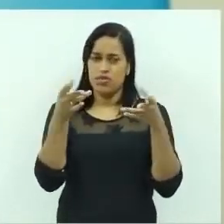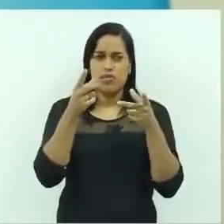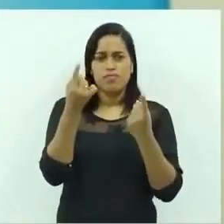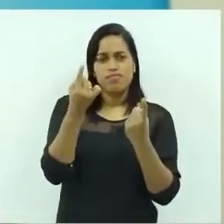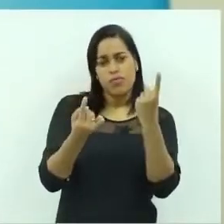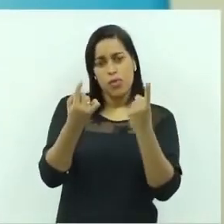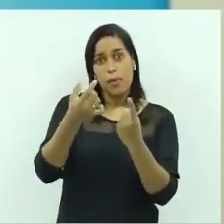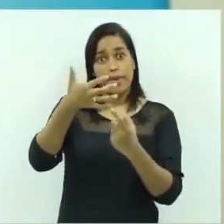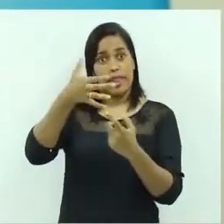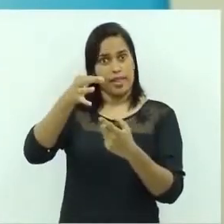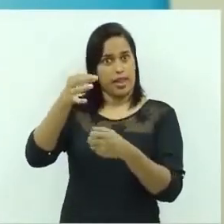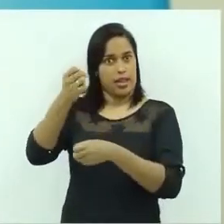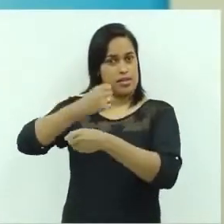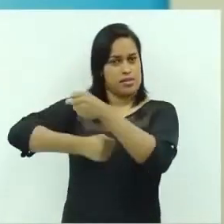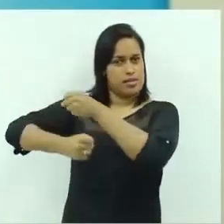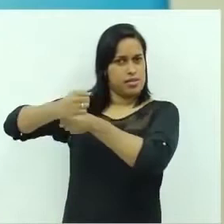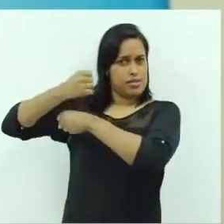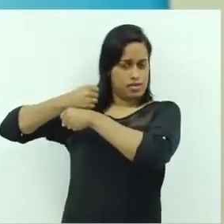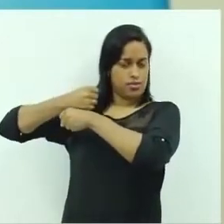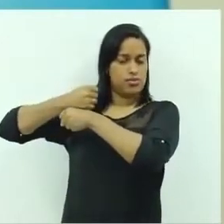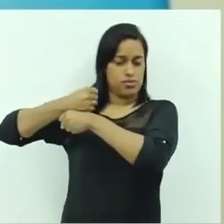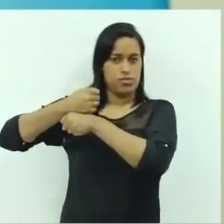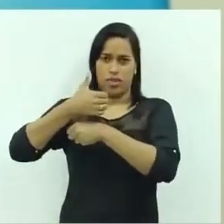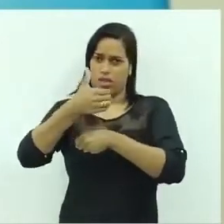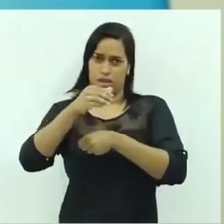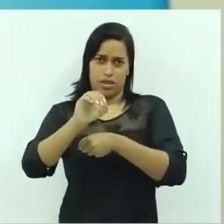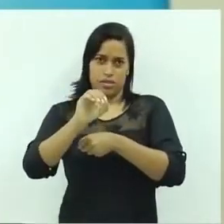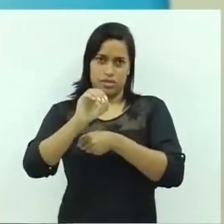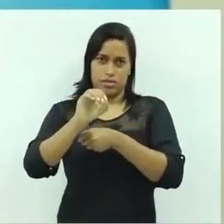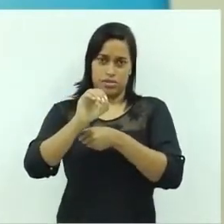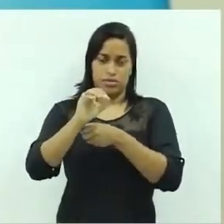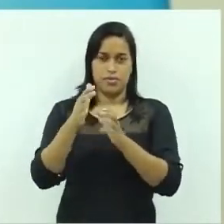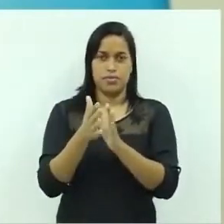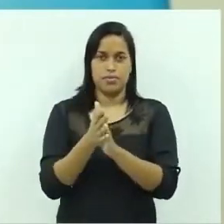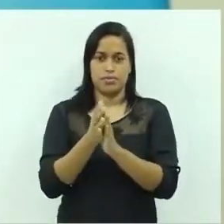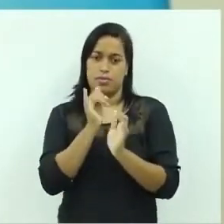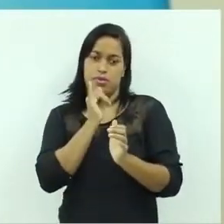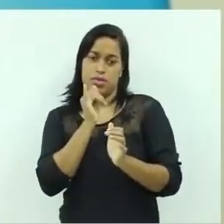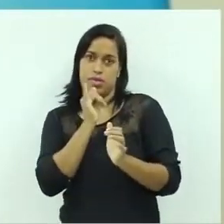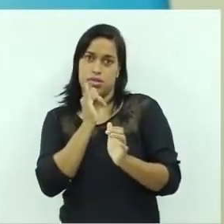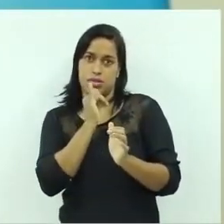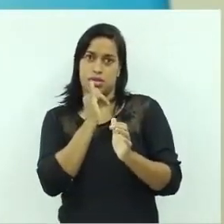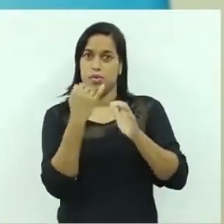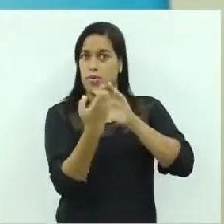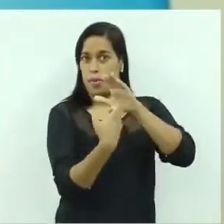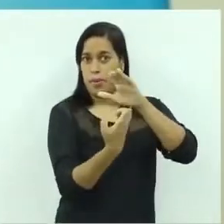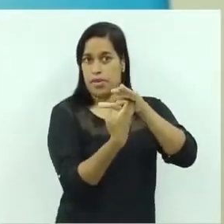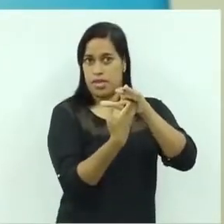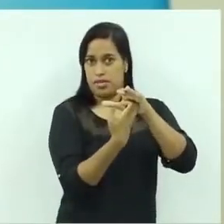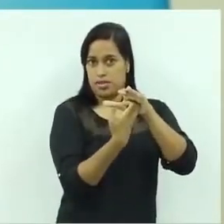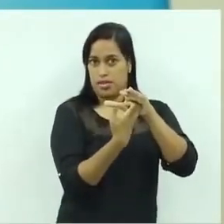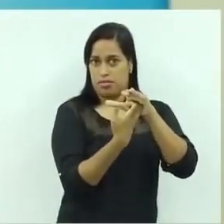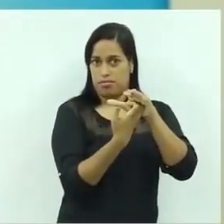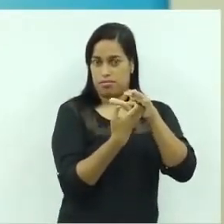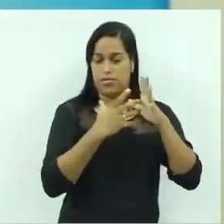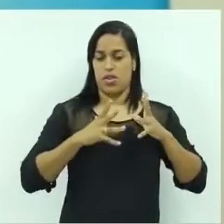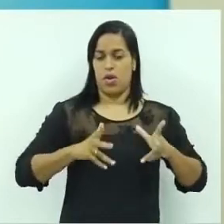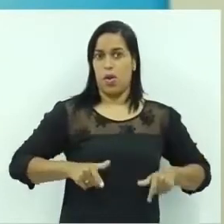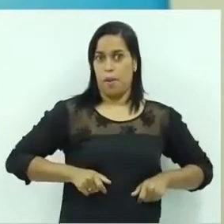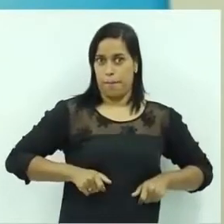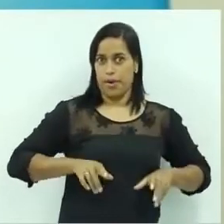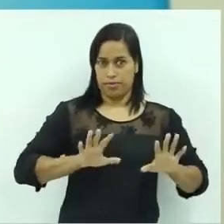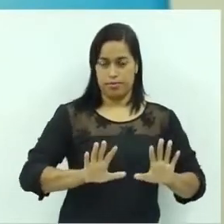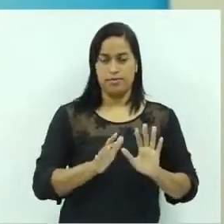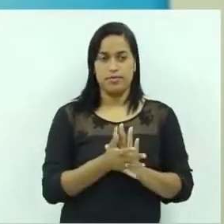atrás, veja, eu não estou indo muito longe não. 10 anos atrás, vou pegar aqui um ramo empresarial para dar como exemplo, lavanderia.